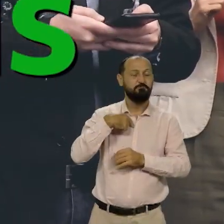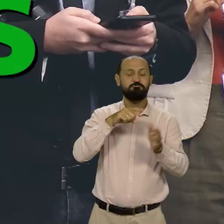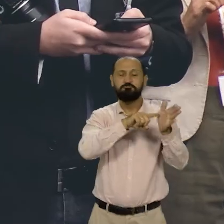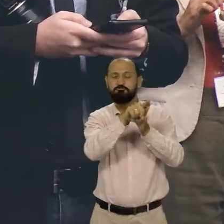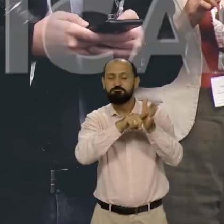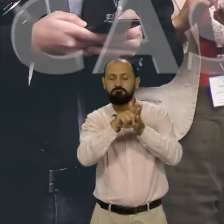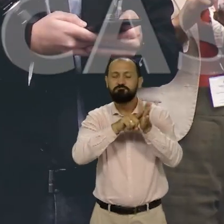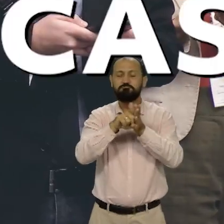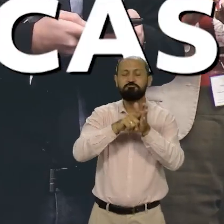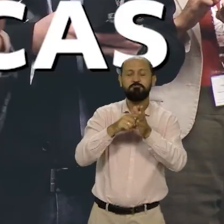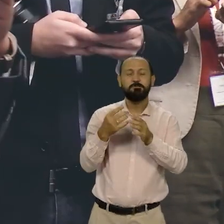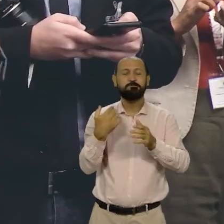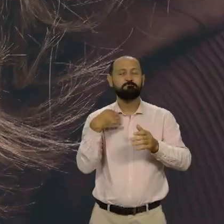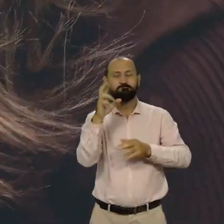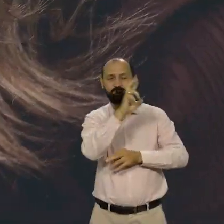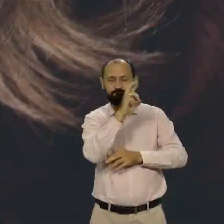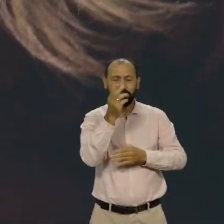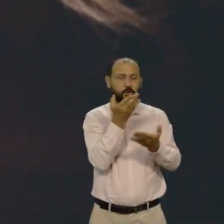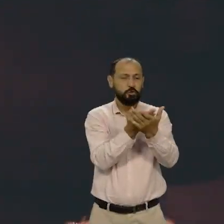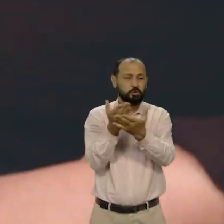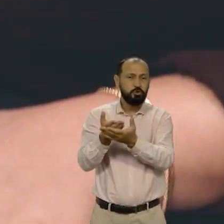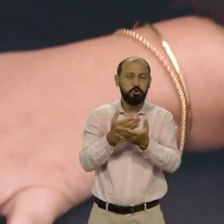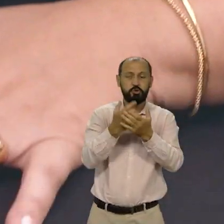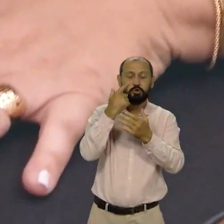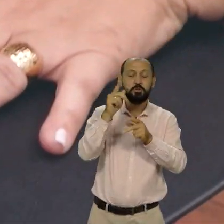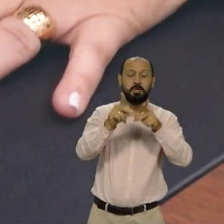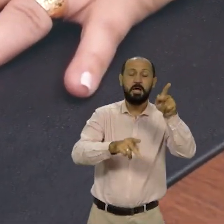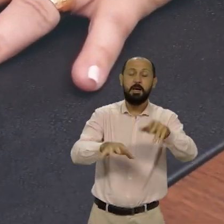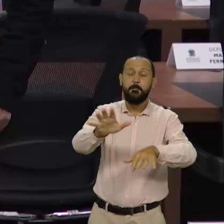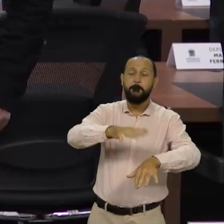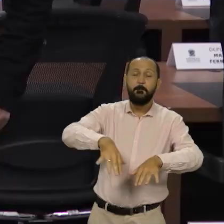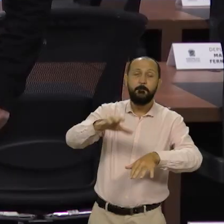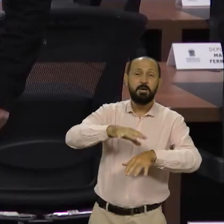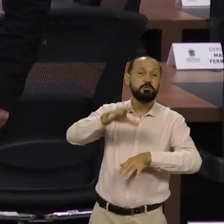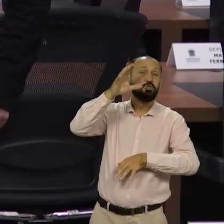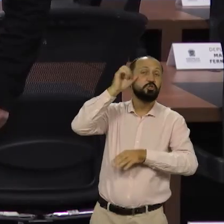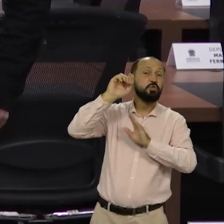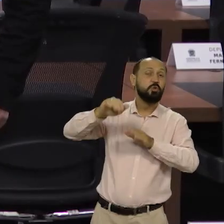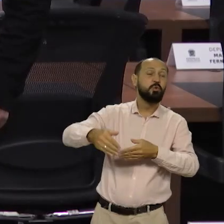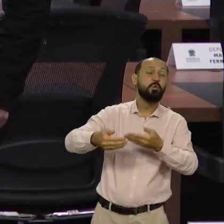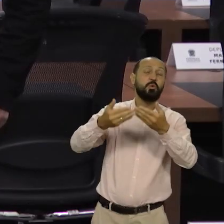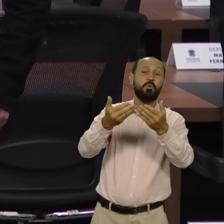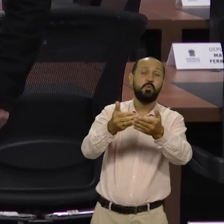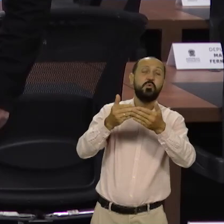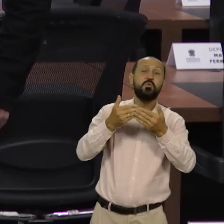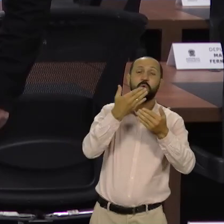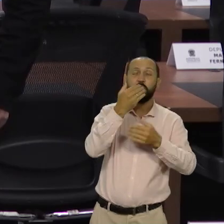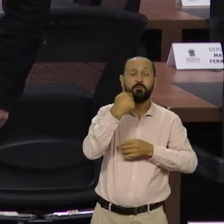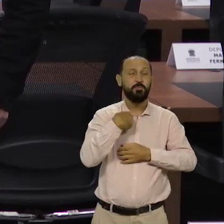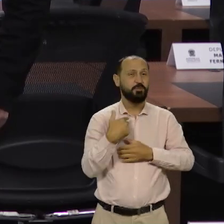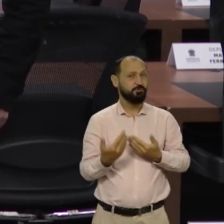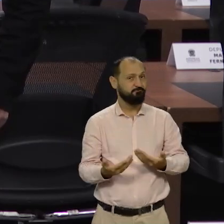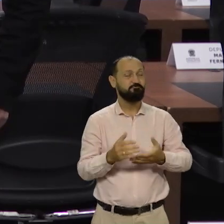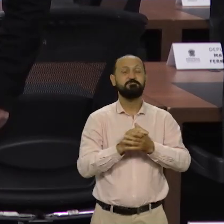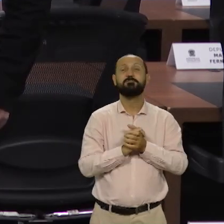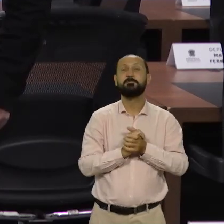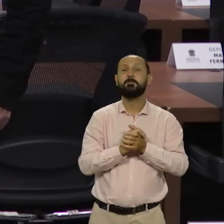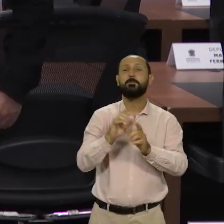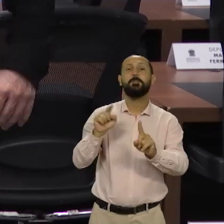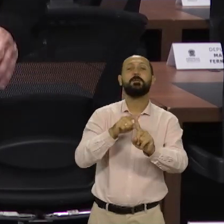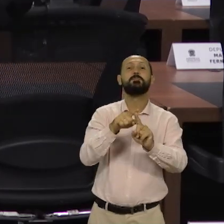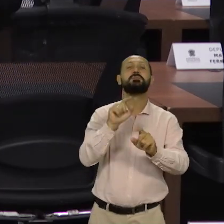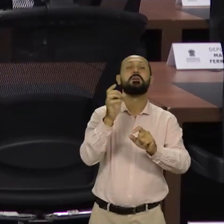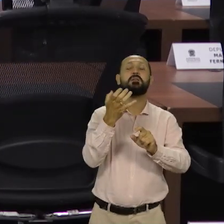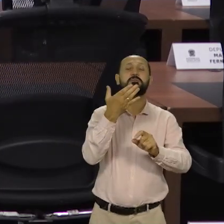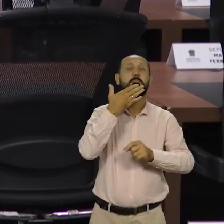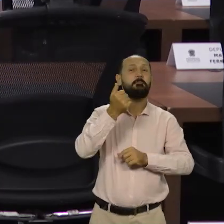deputados investigam, pesquisam, estudam e ouvem os representantes de cada setor sobre as pautas apresentadas.